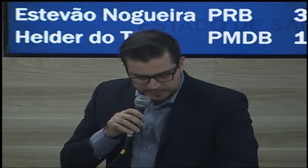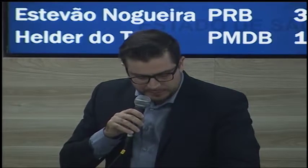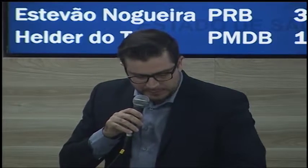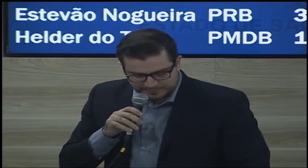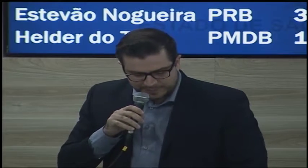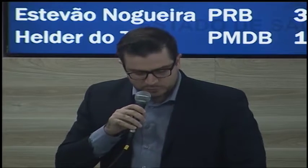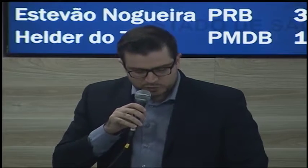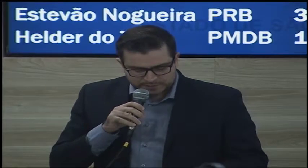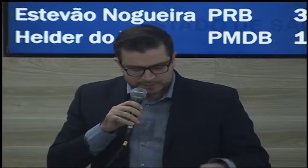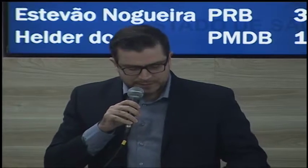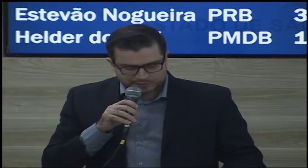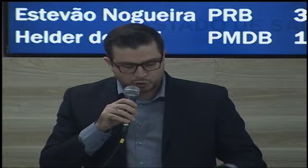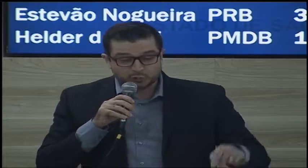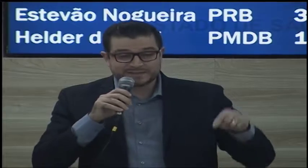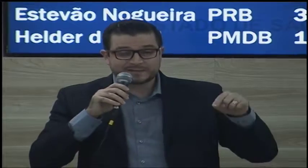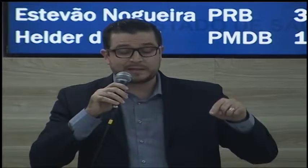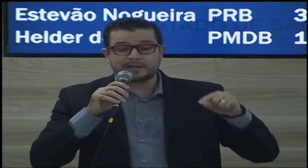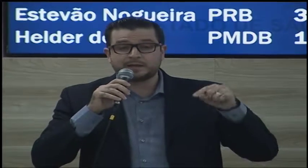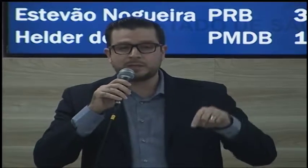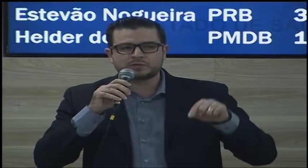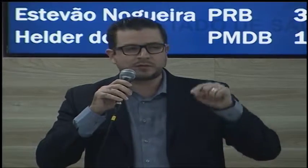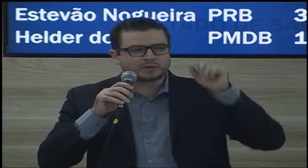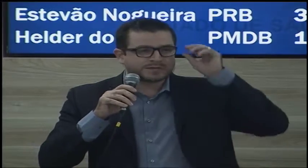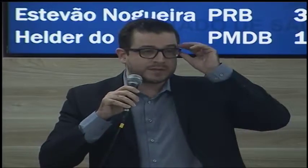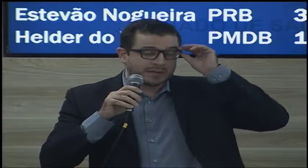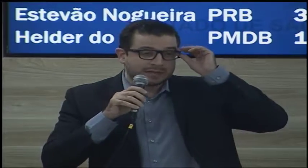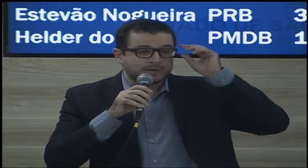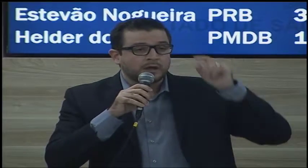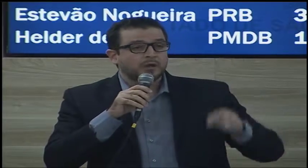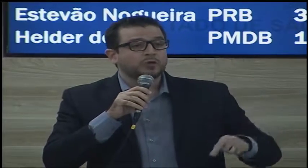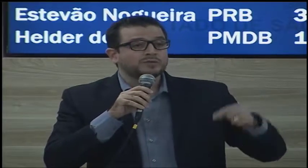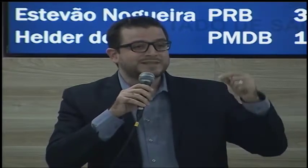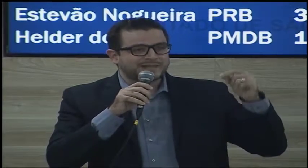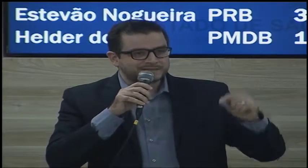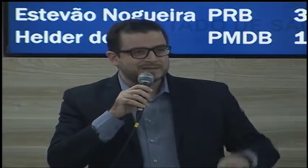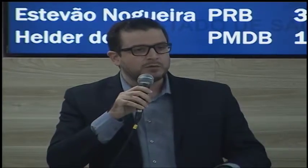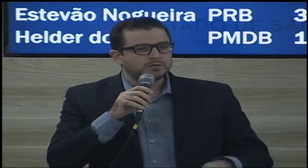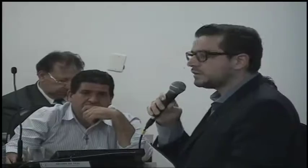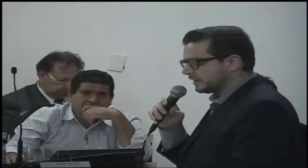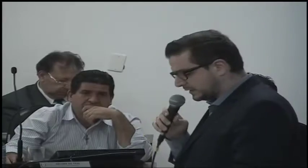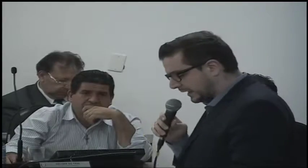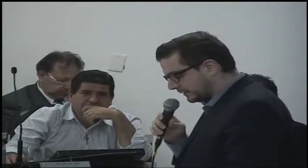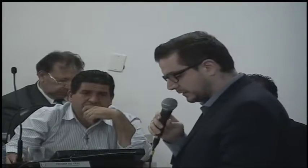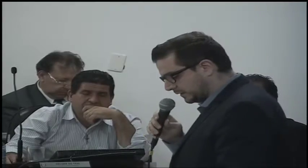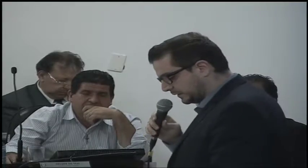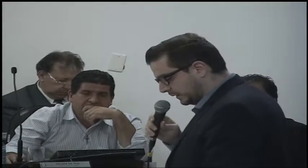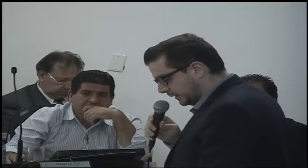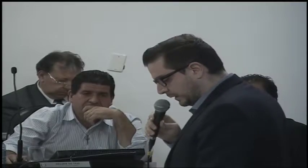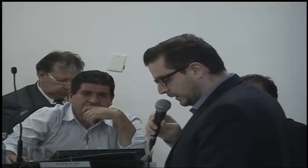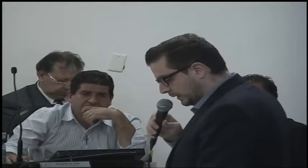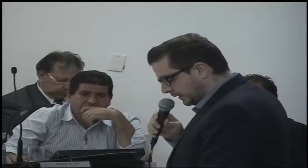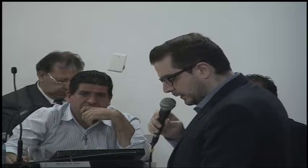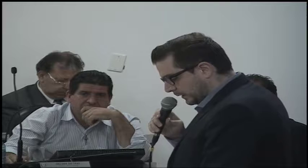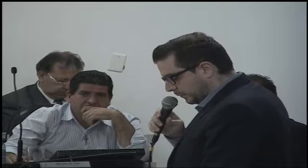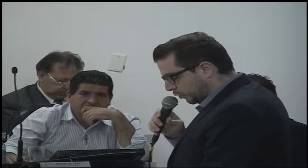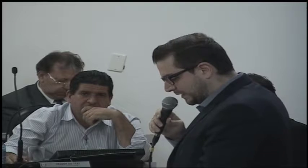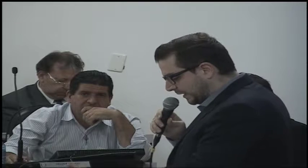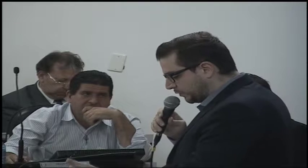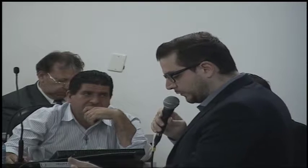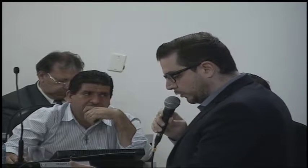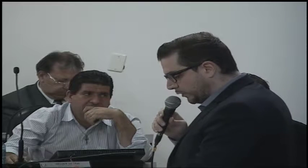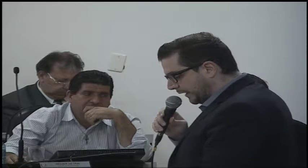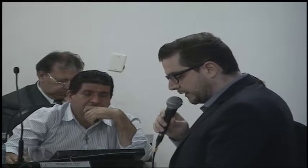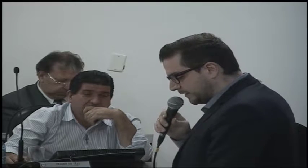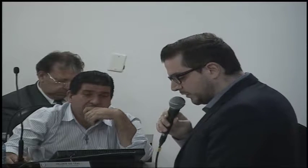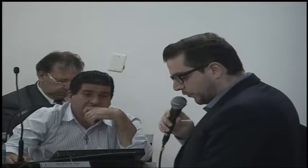cidade de Limeira. Temos nossa cidade que tenhamos a nossa cidade como extensão de nossas casas.